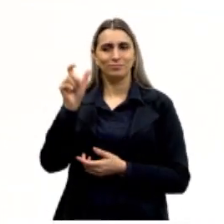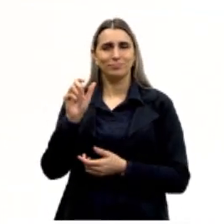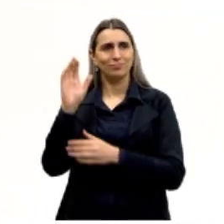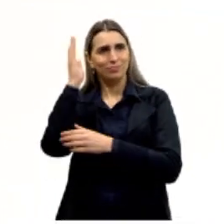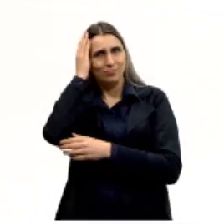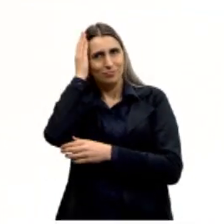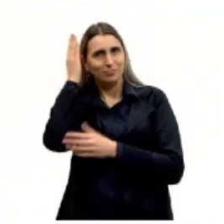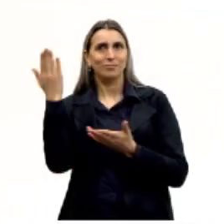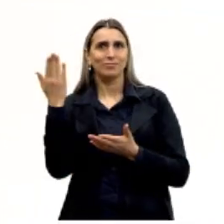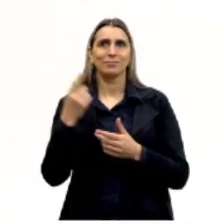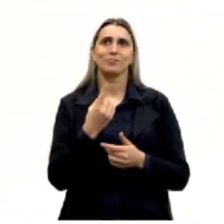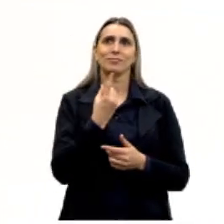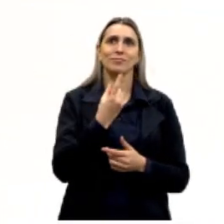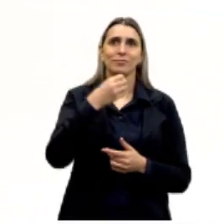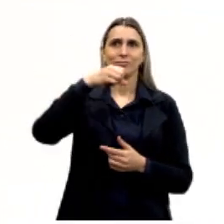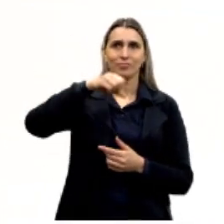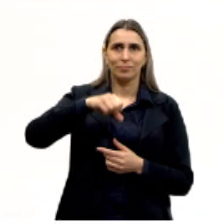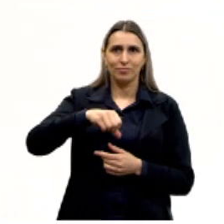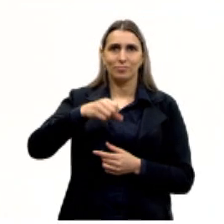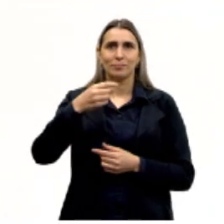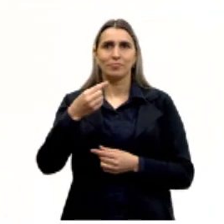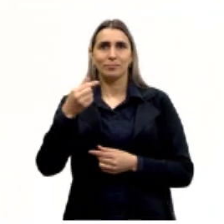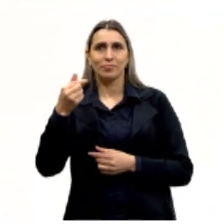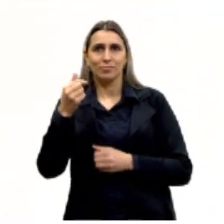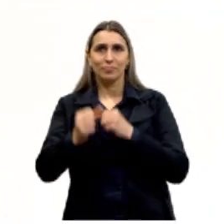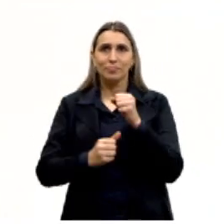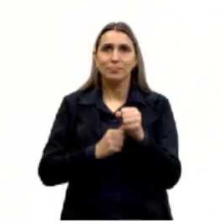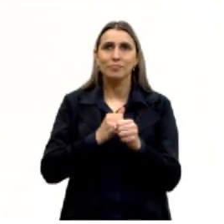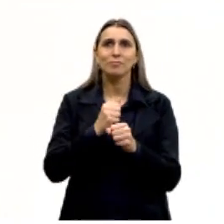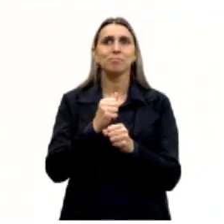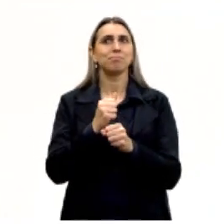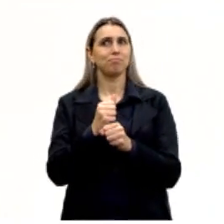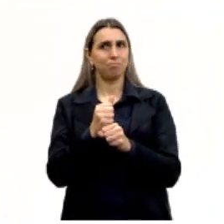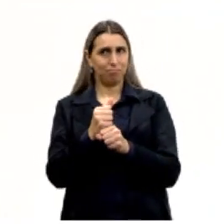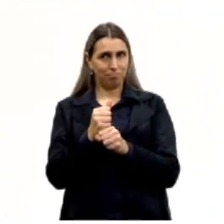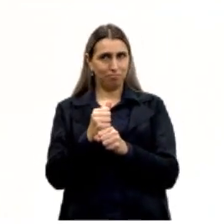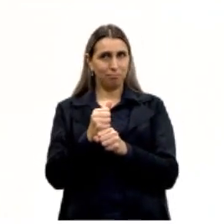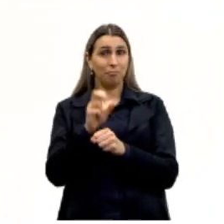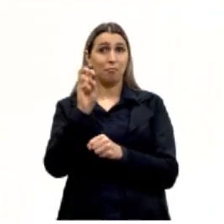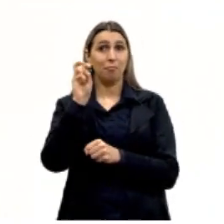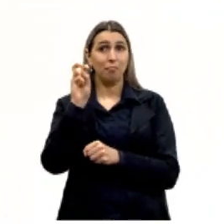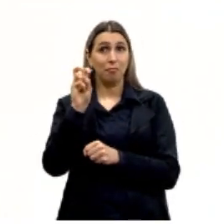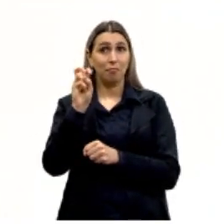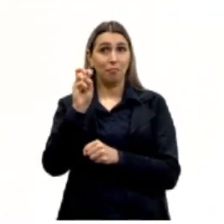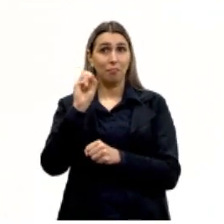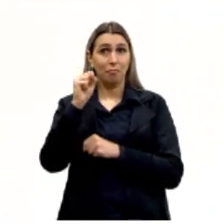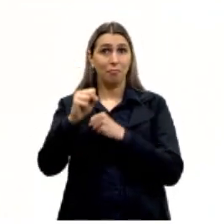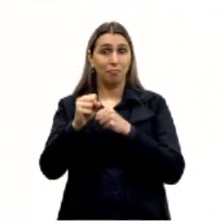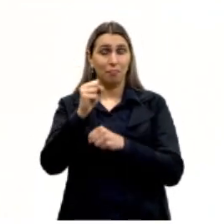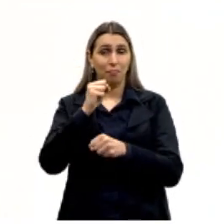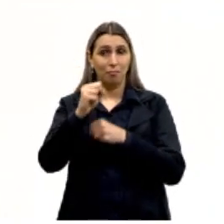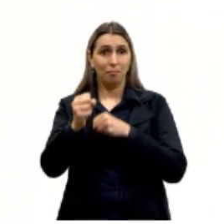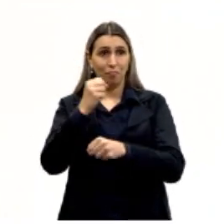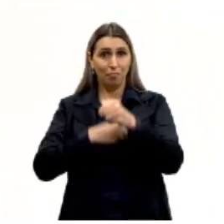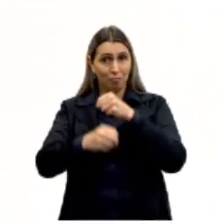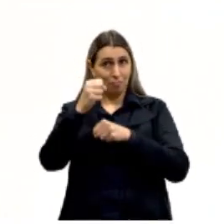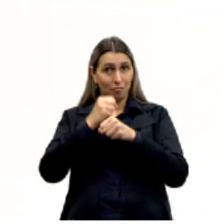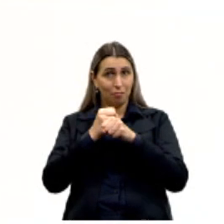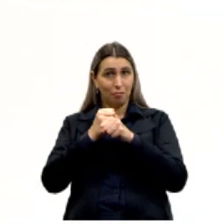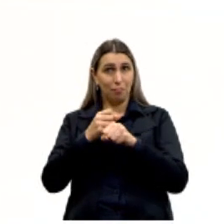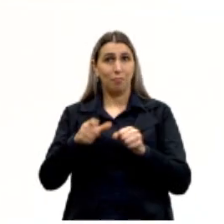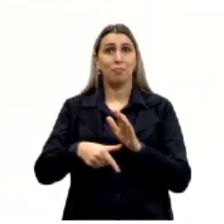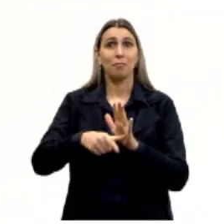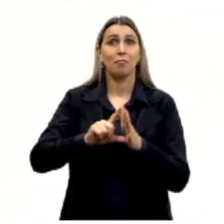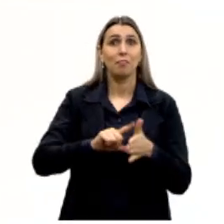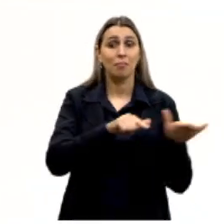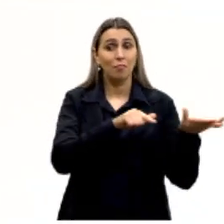mas em 1917 cinco anos antes da semana